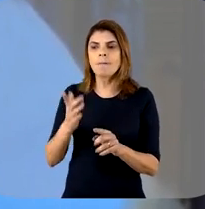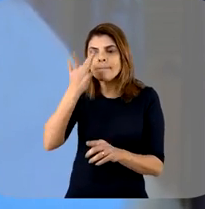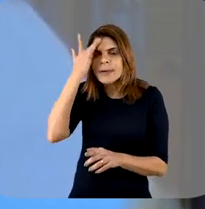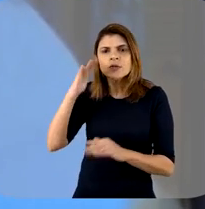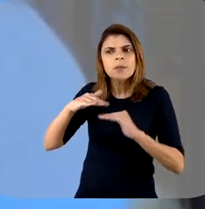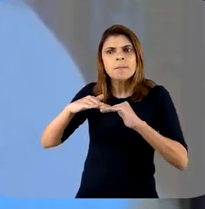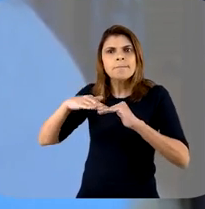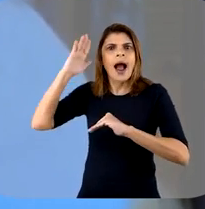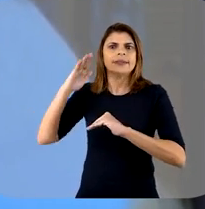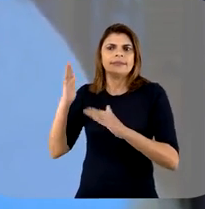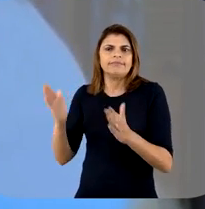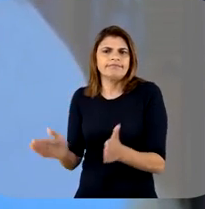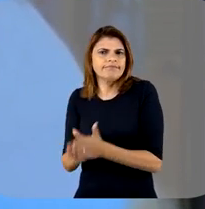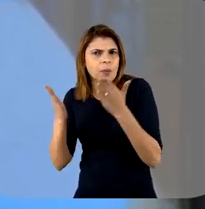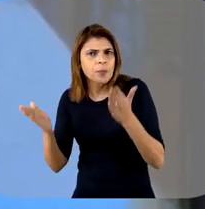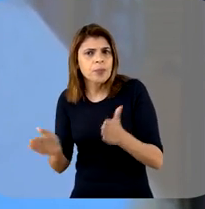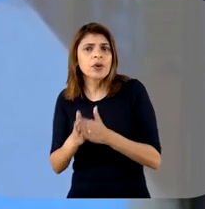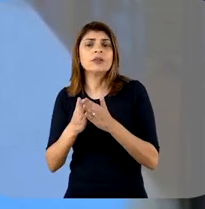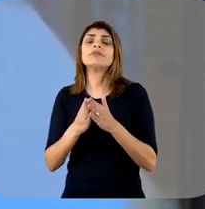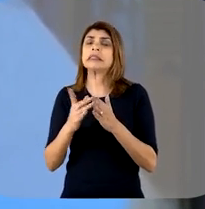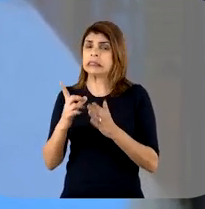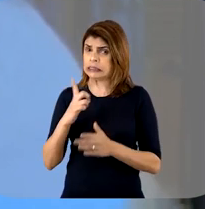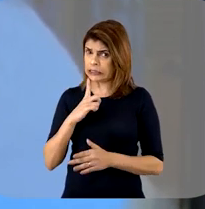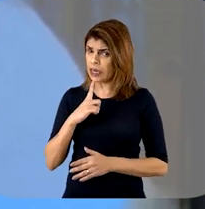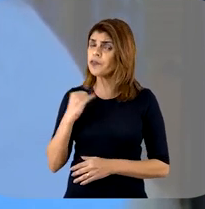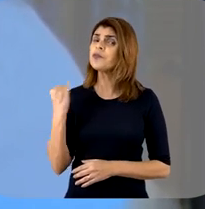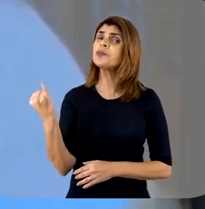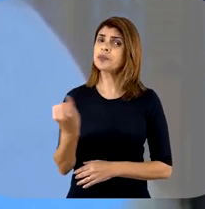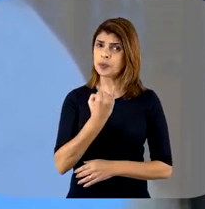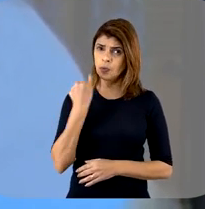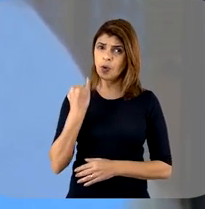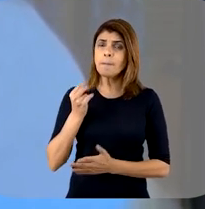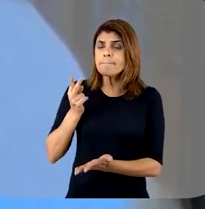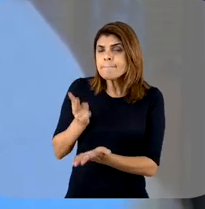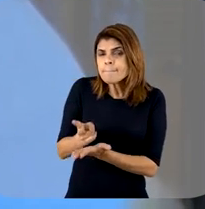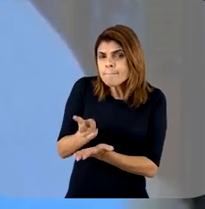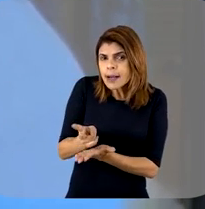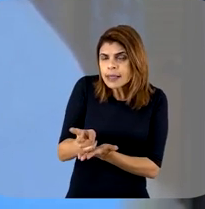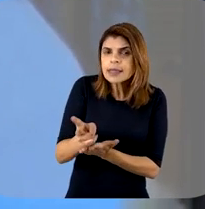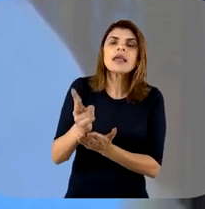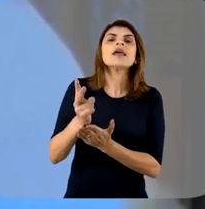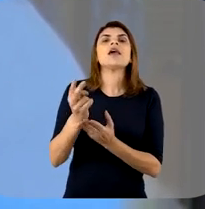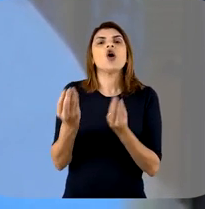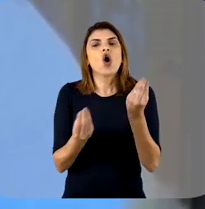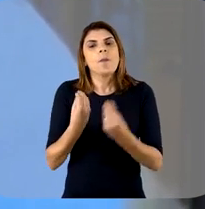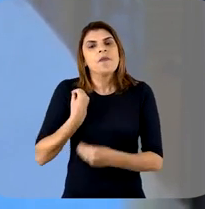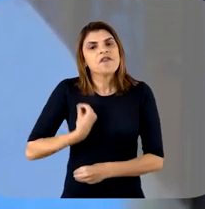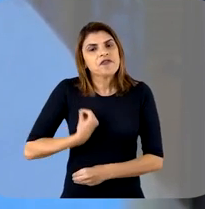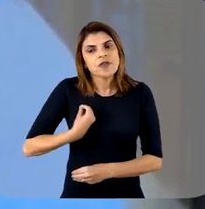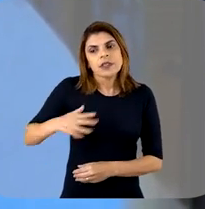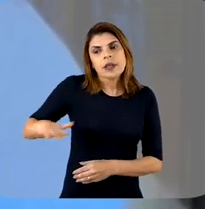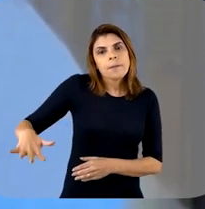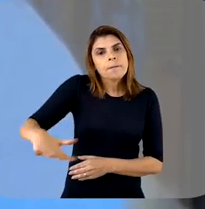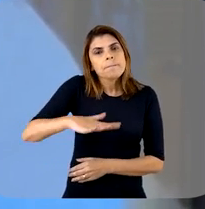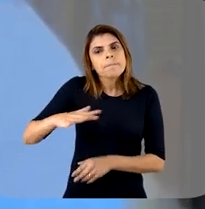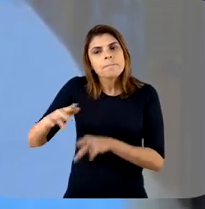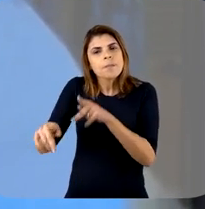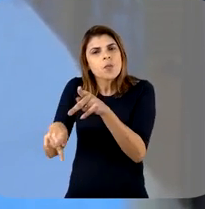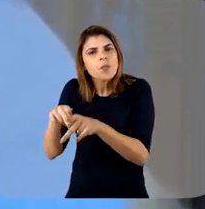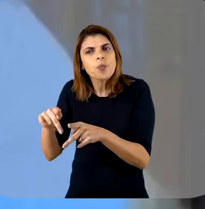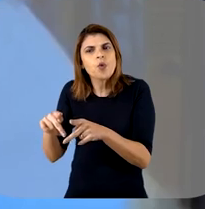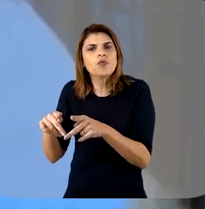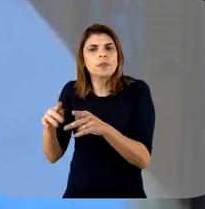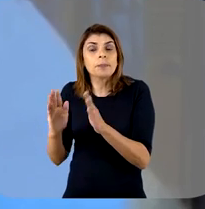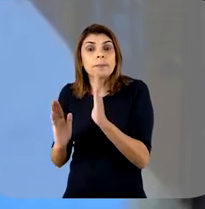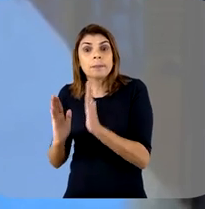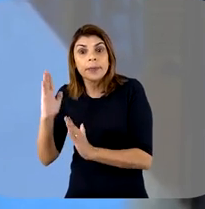foram atingidas teve uma importância muito grande em manter as condições de vida dessa população durante o período da